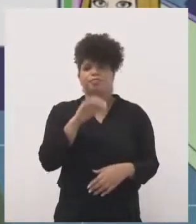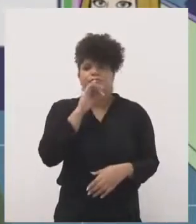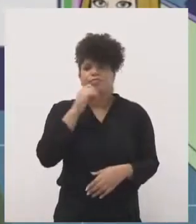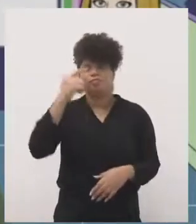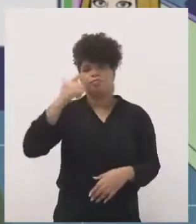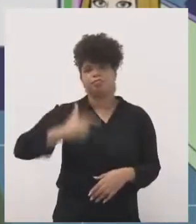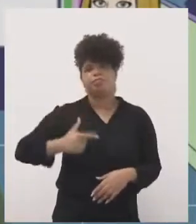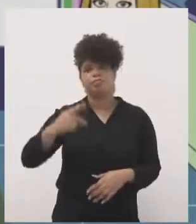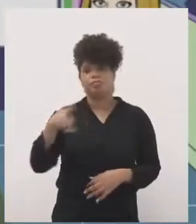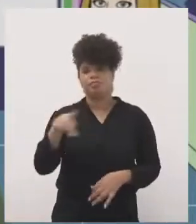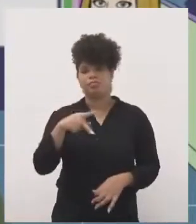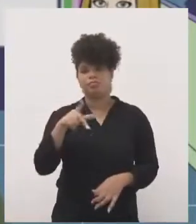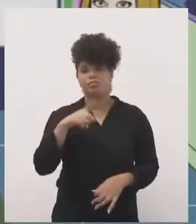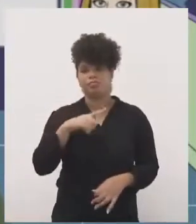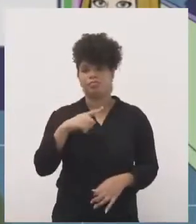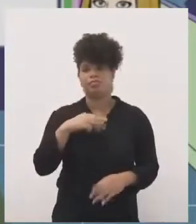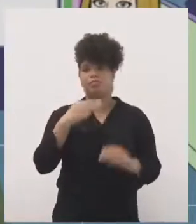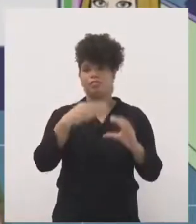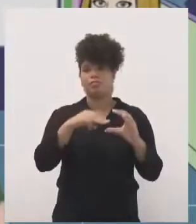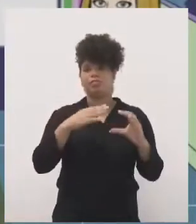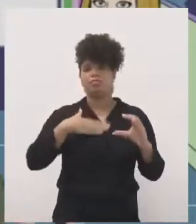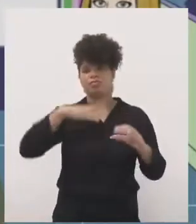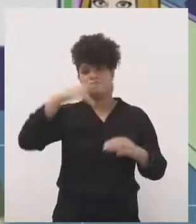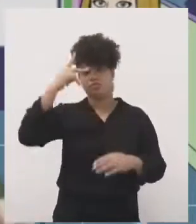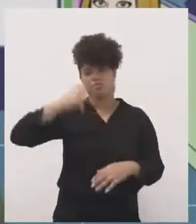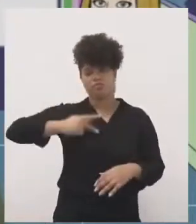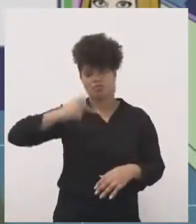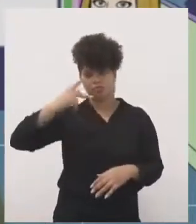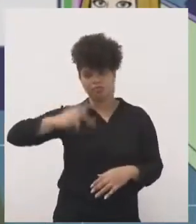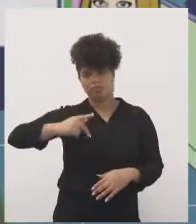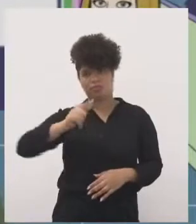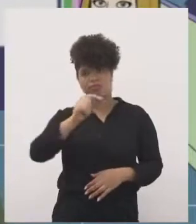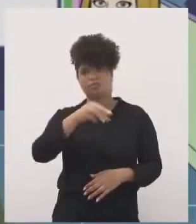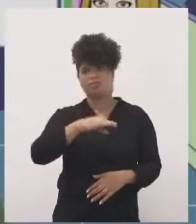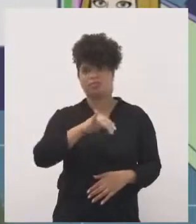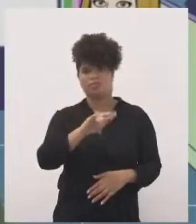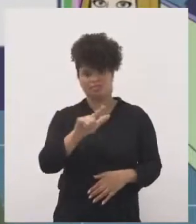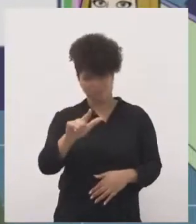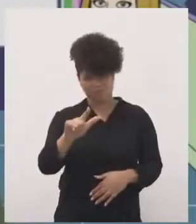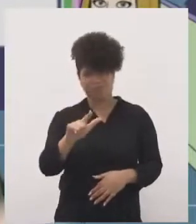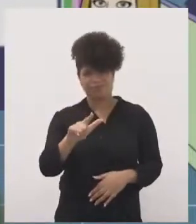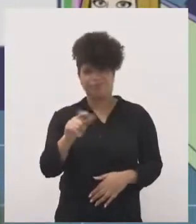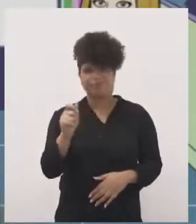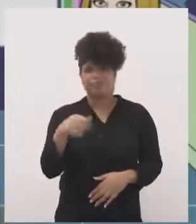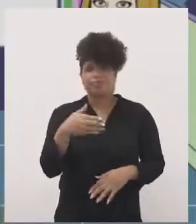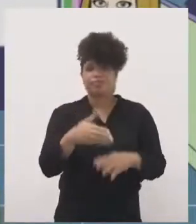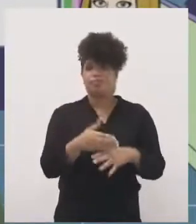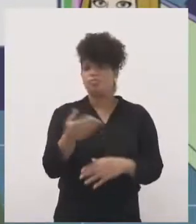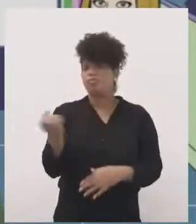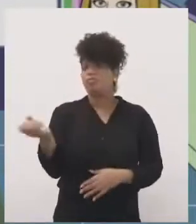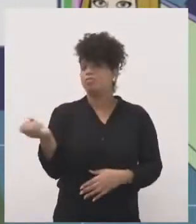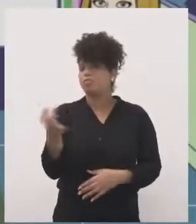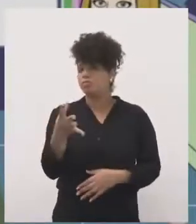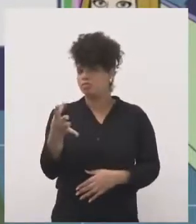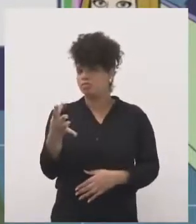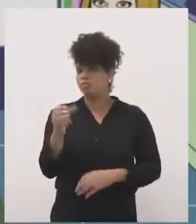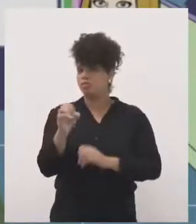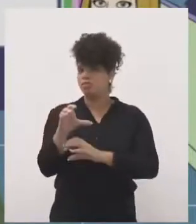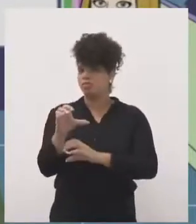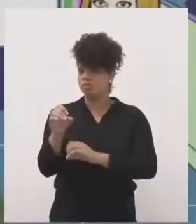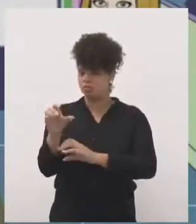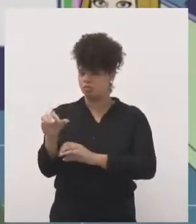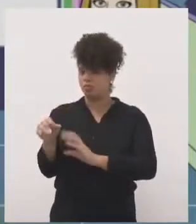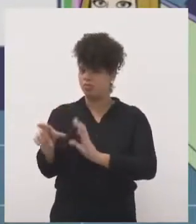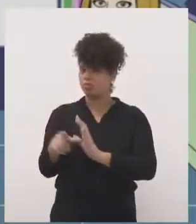um e-mail com o meu Gmail, e aí sim eu estou fazendo um acesso, fazendo uma nova conta com o e-mail